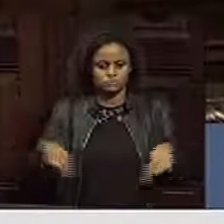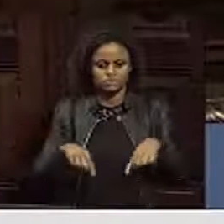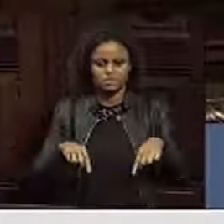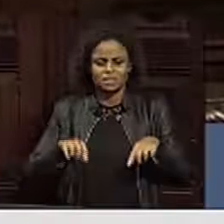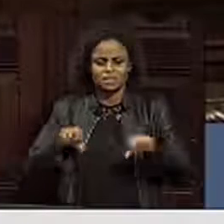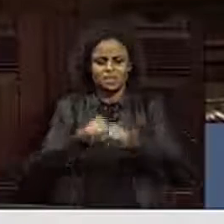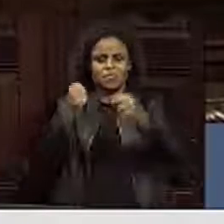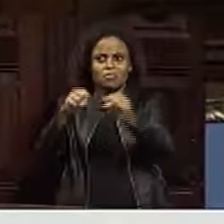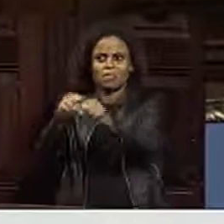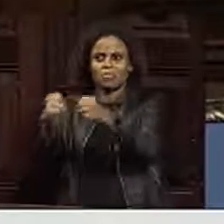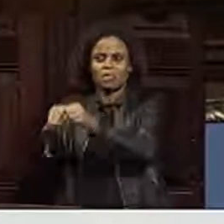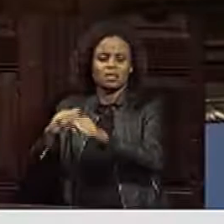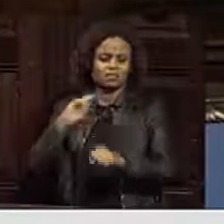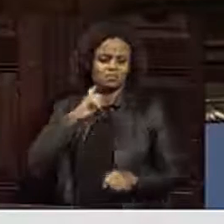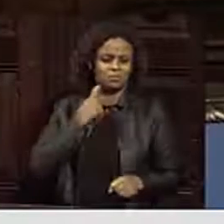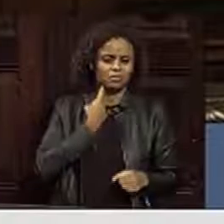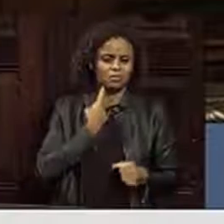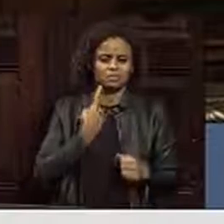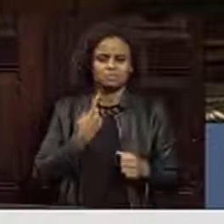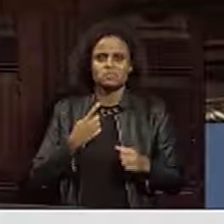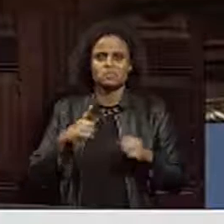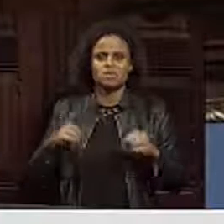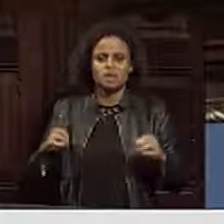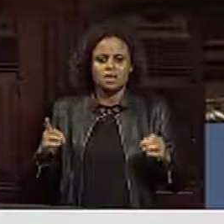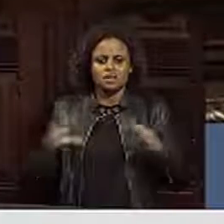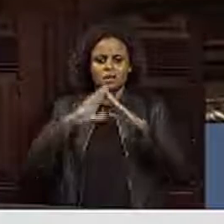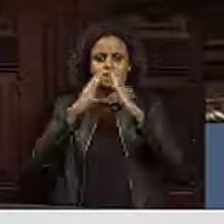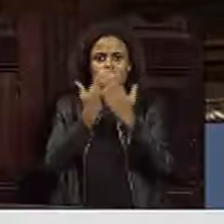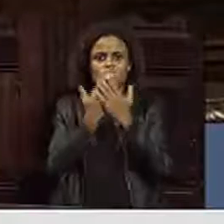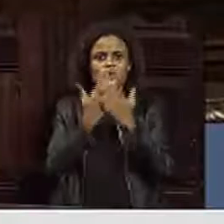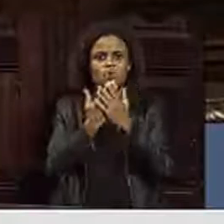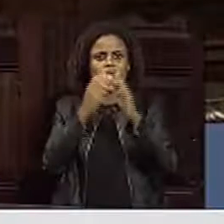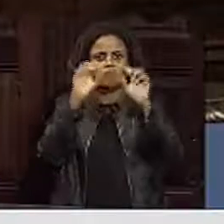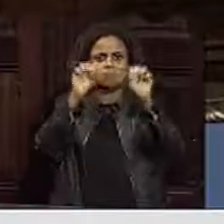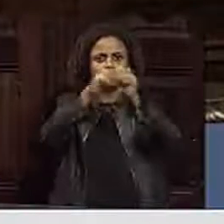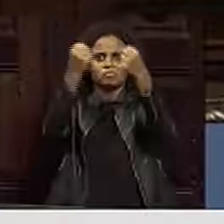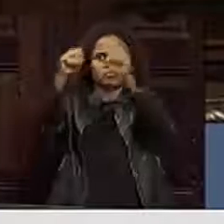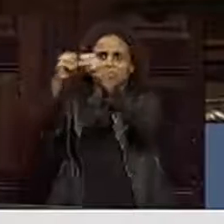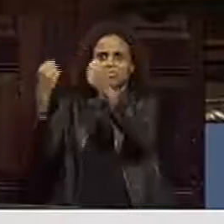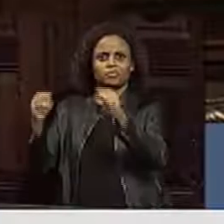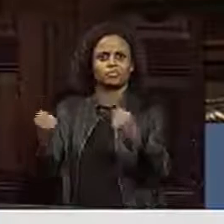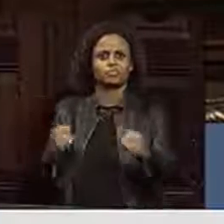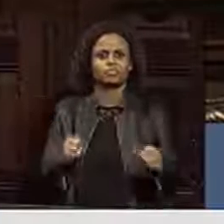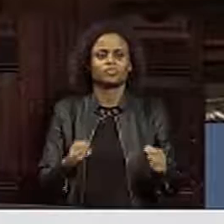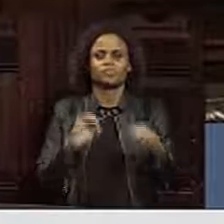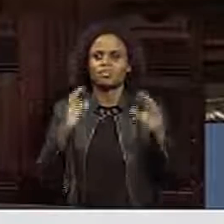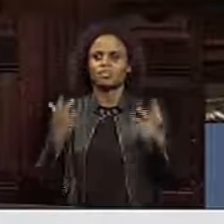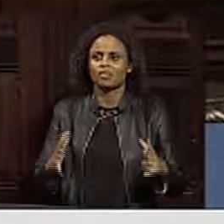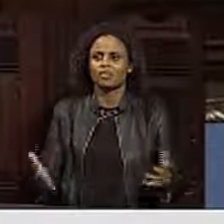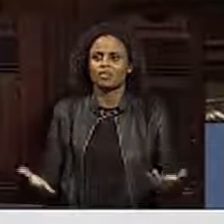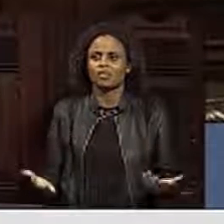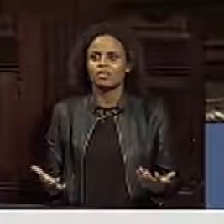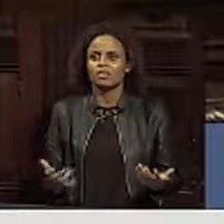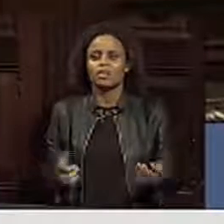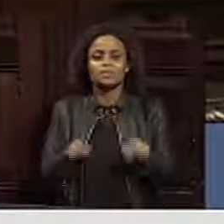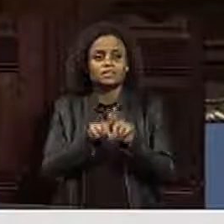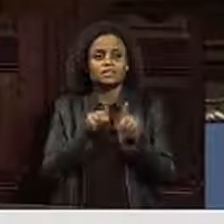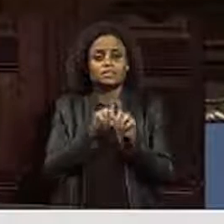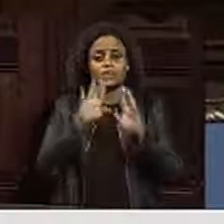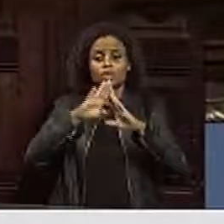destruída, a escola caindo aos pedaços, e uma outra escola do lado, que foi o motivo da